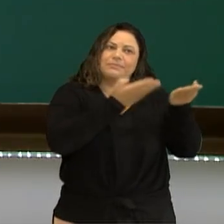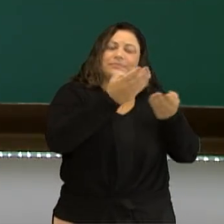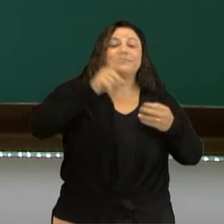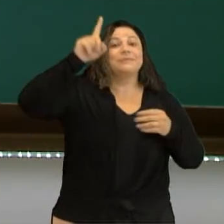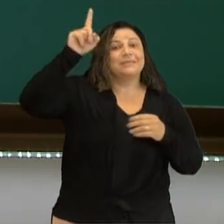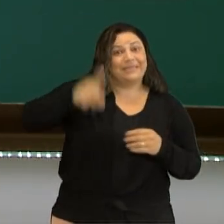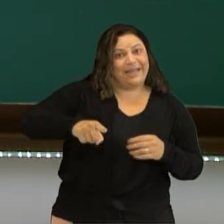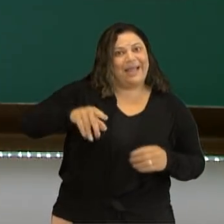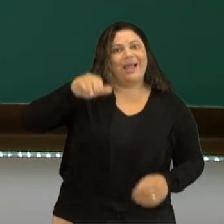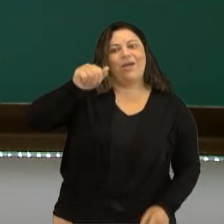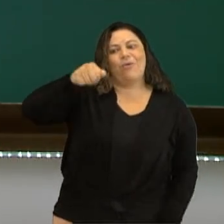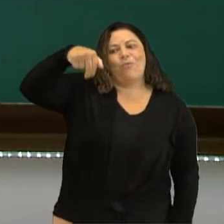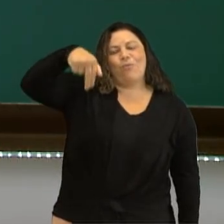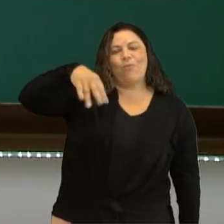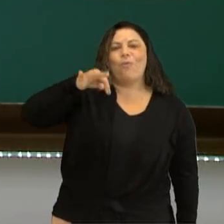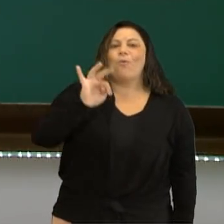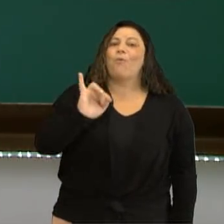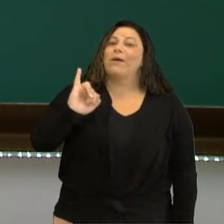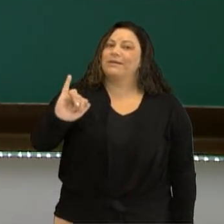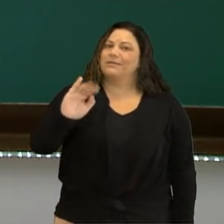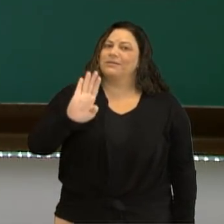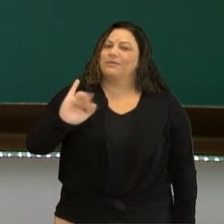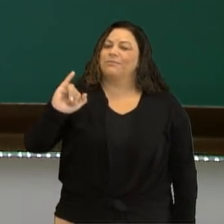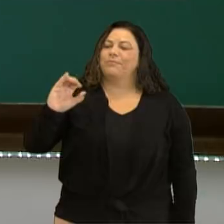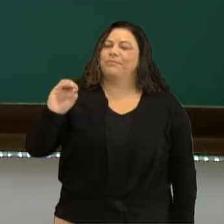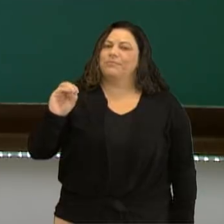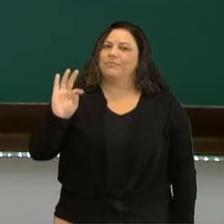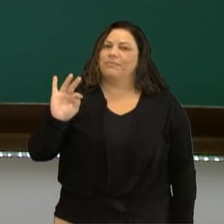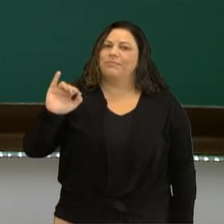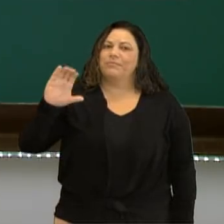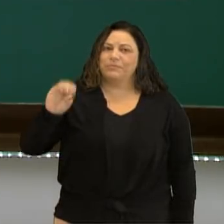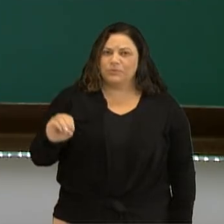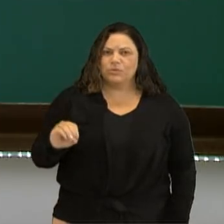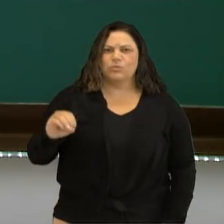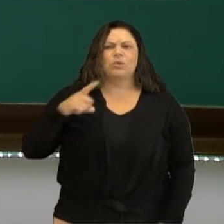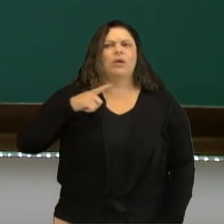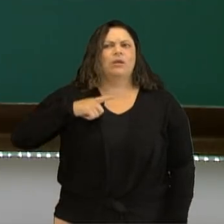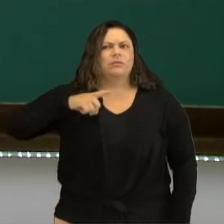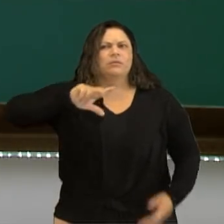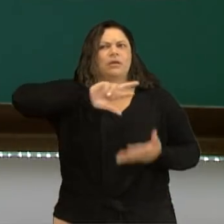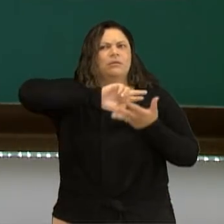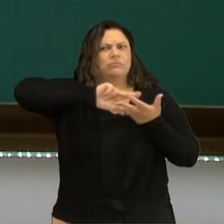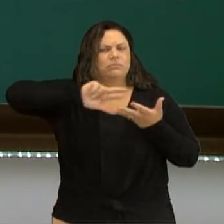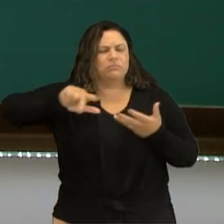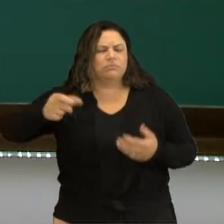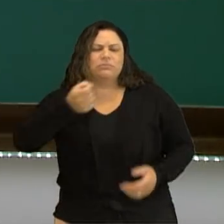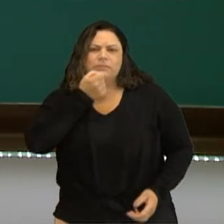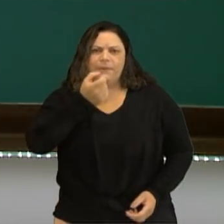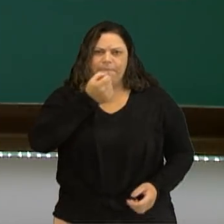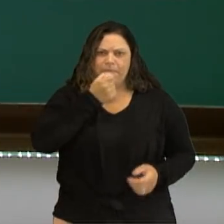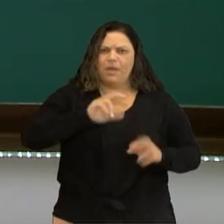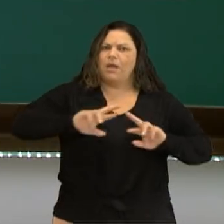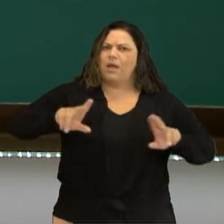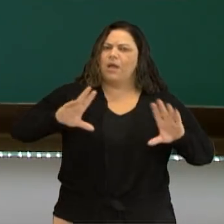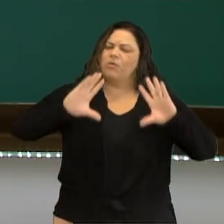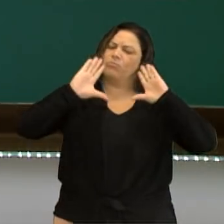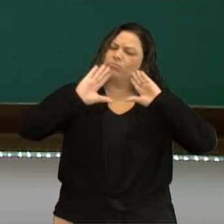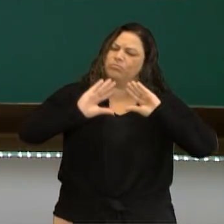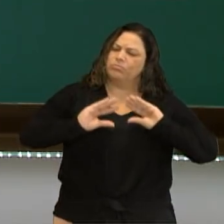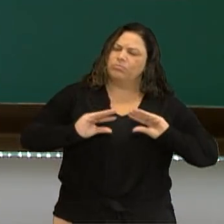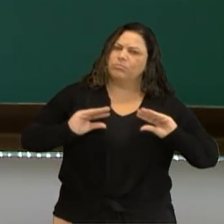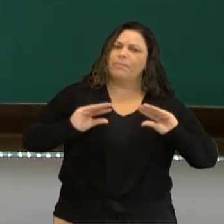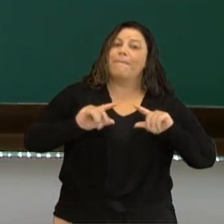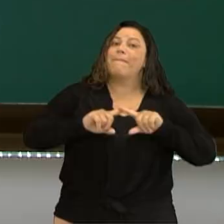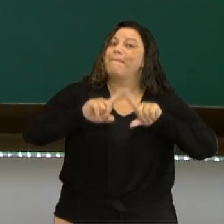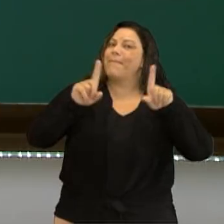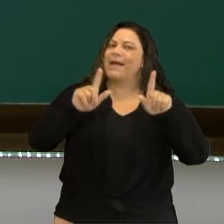é o antibiótico. Tem outras questões, tem outros medicamentos, claro, que vão amenizar, vão